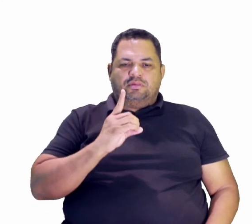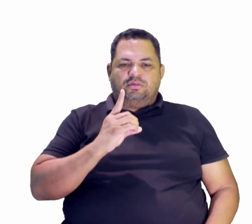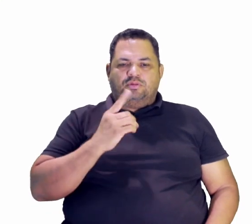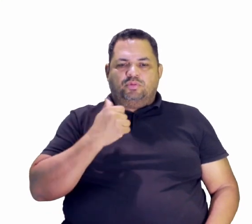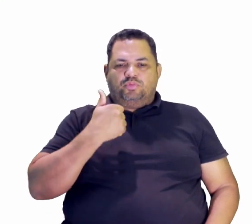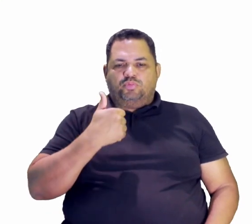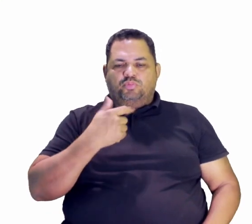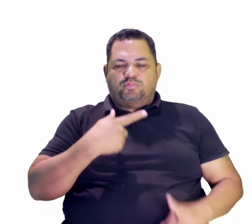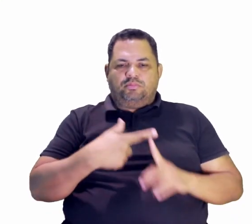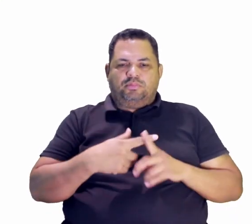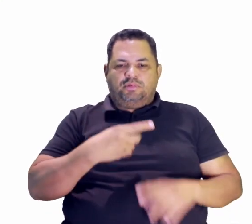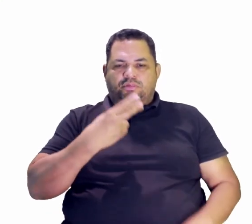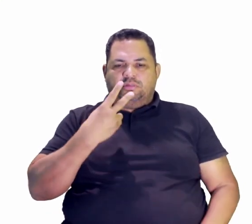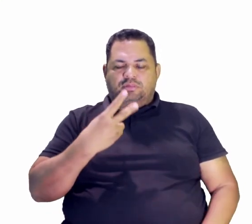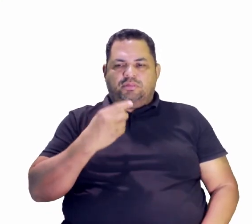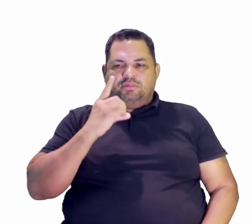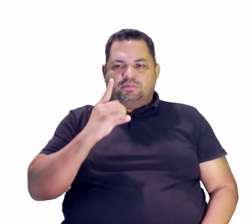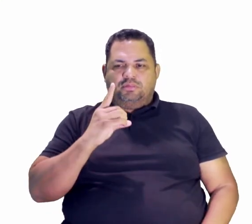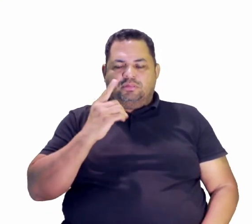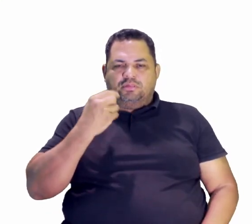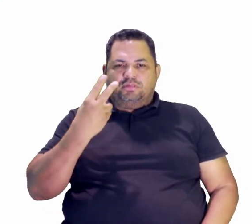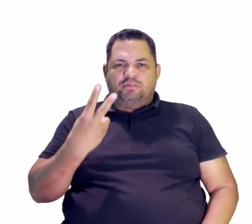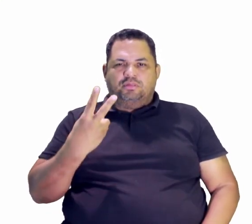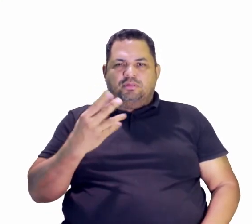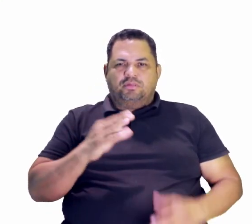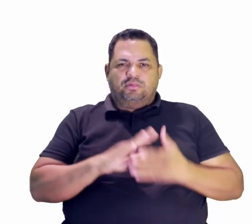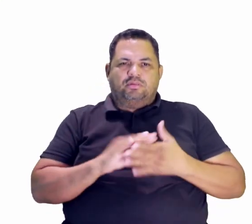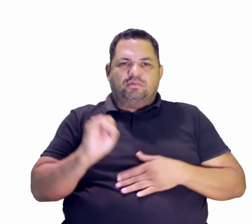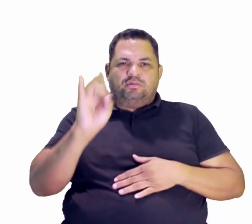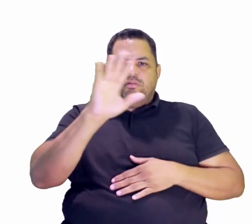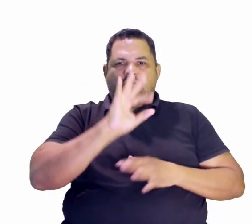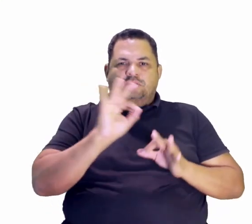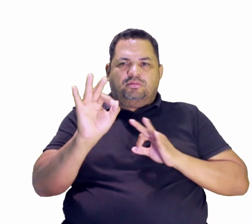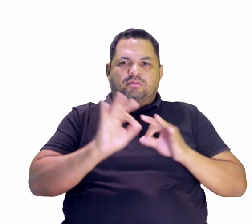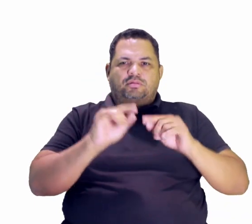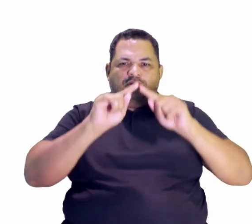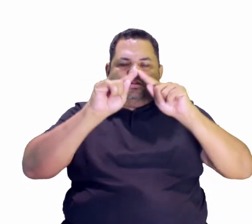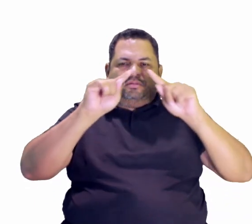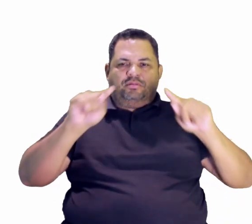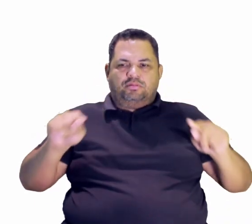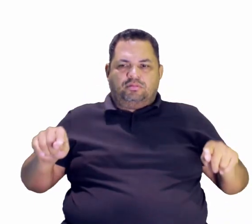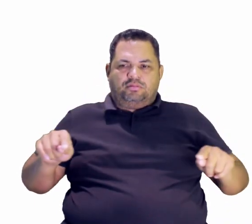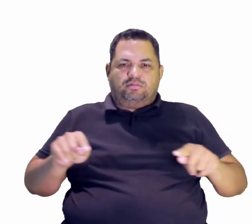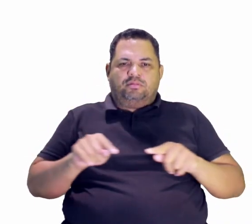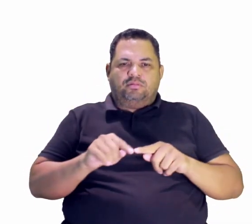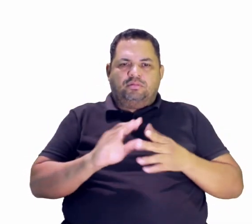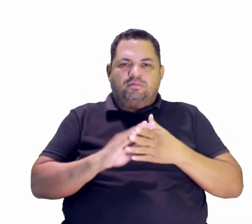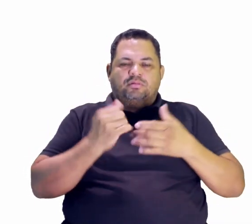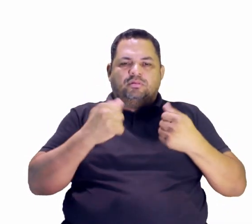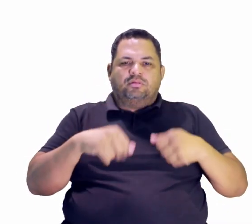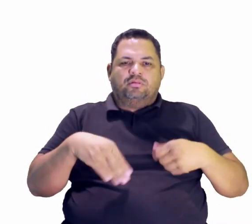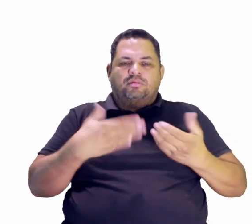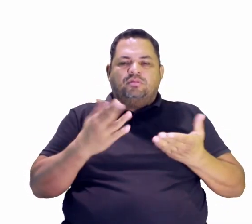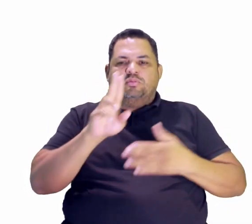D2, tá? A figura formada é do triângulo retângulo. Então, podemos